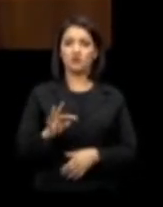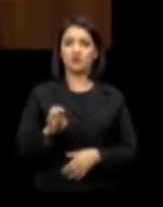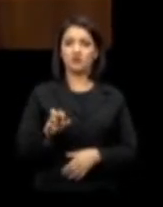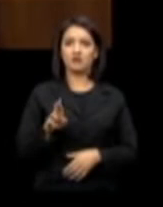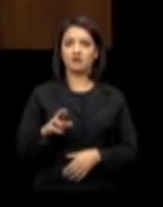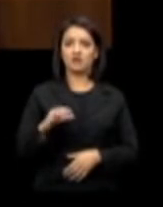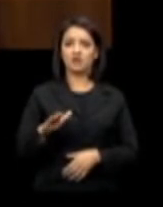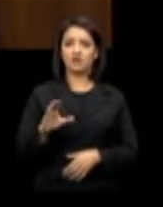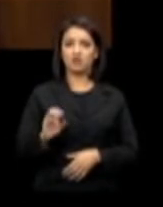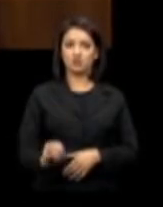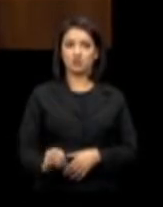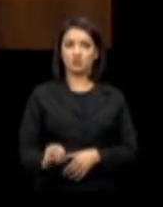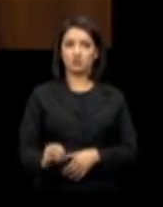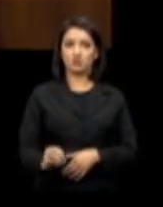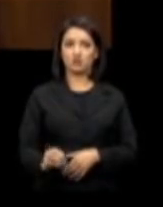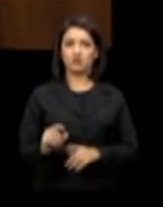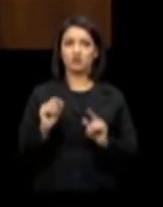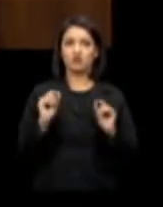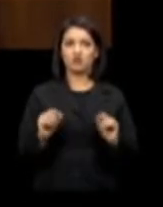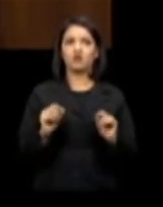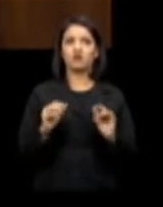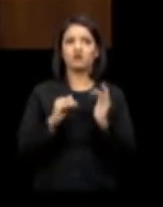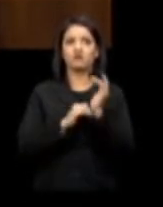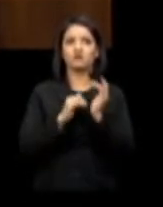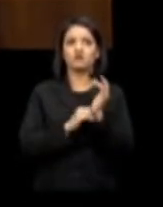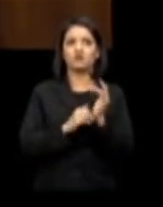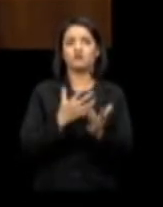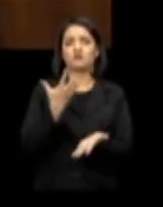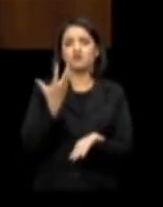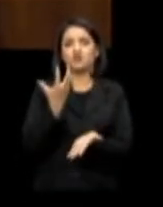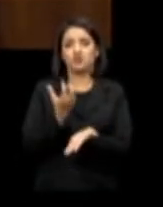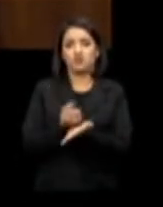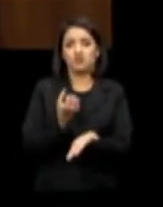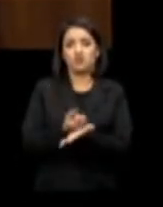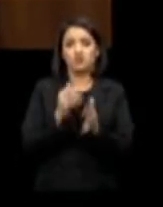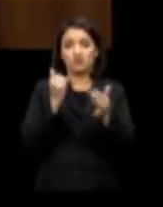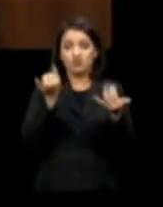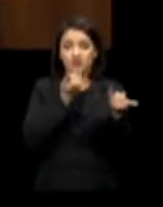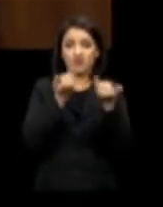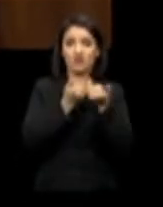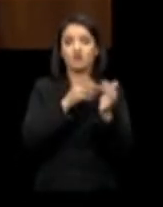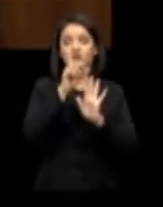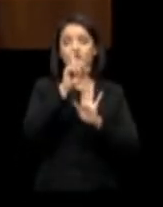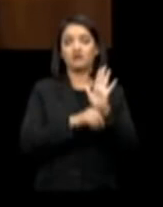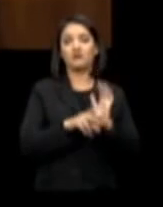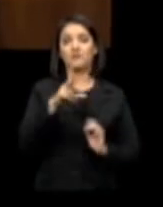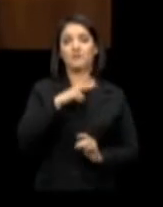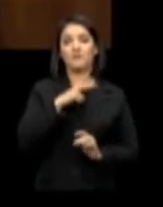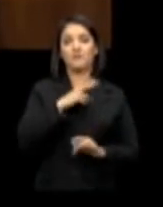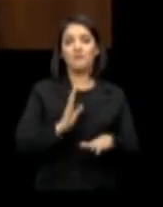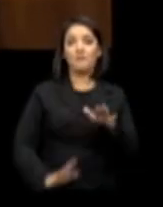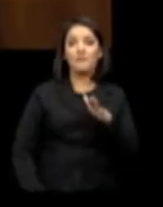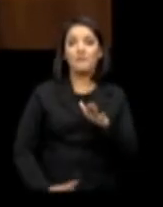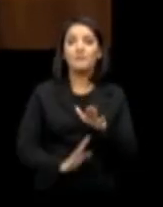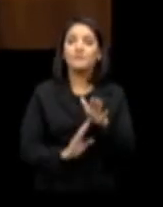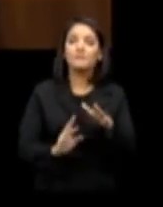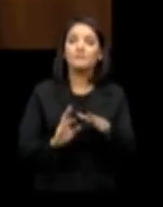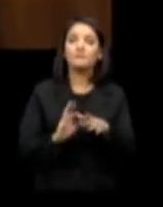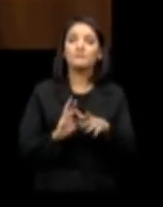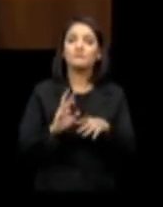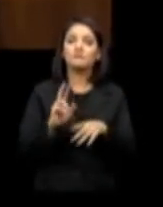Júnior, intitulado Sigilo de Dados, o Direito à Privacidade e os Limites à Função